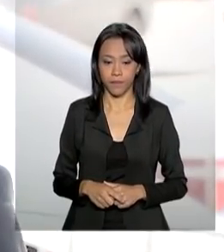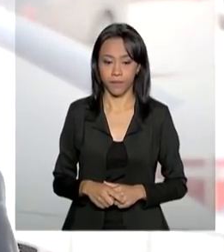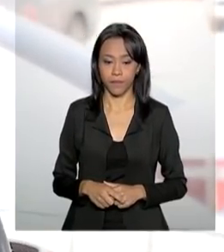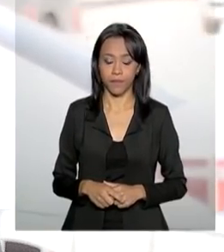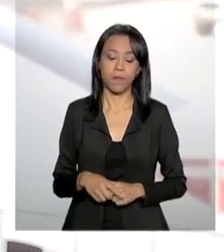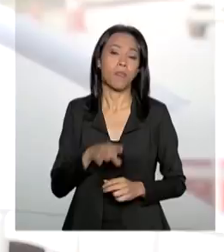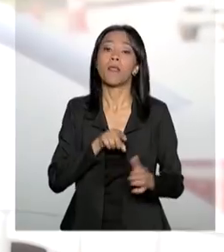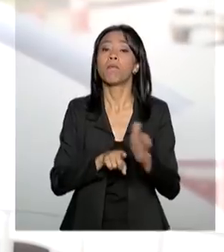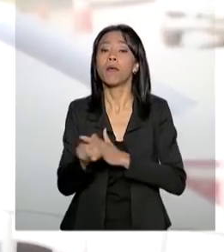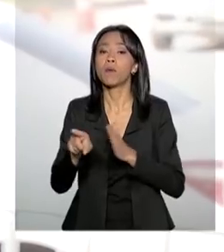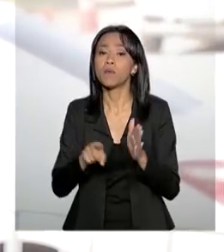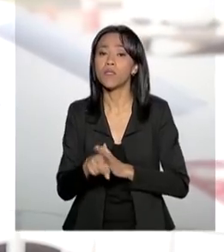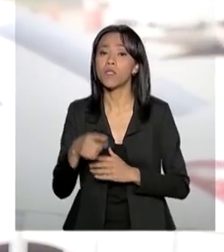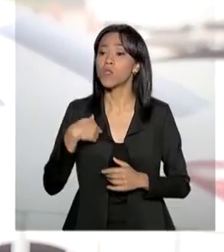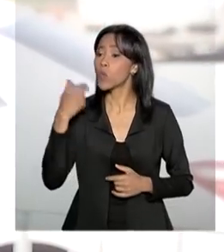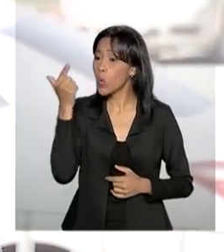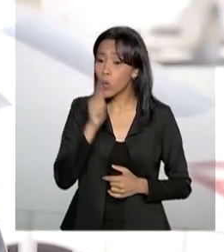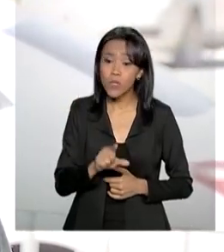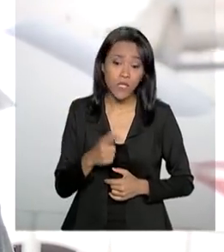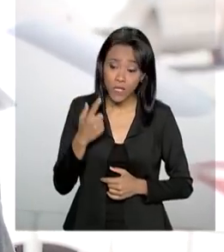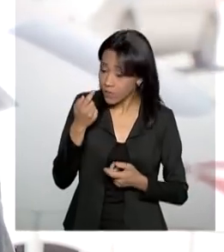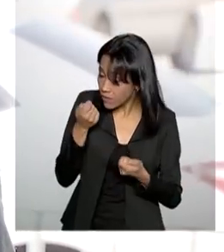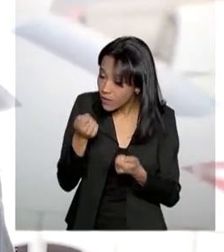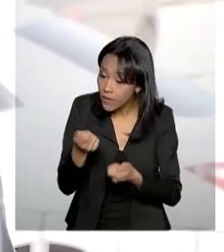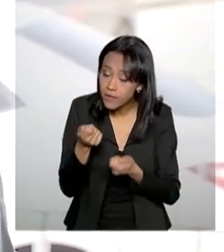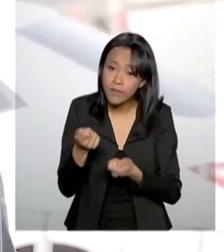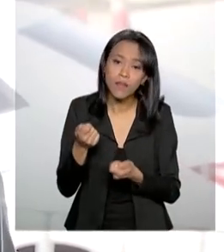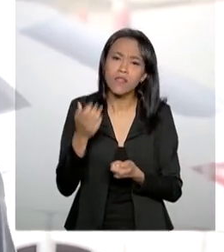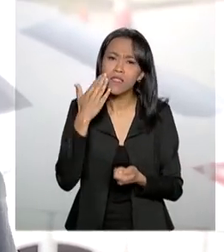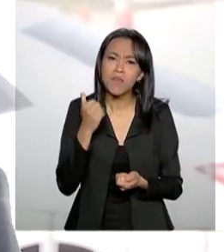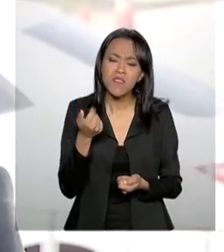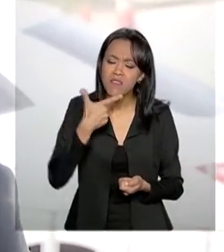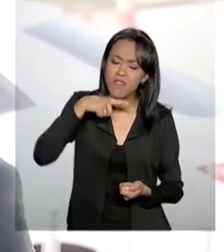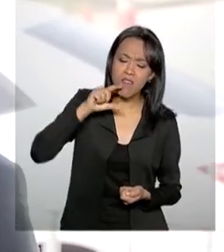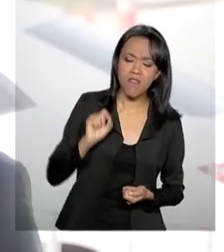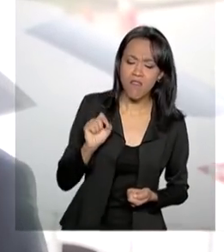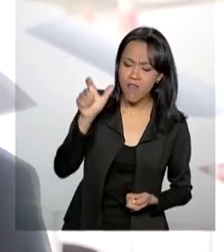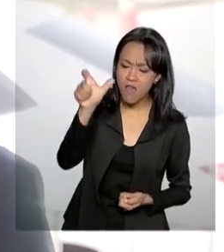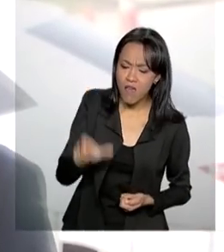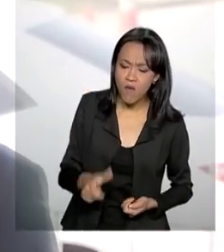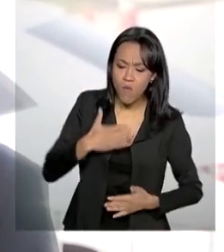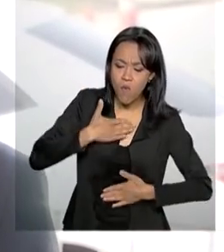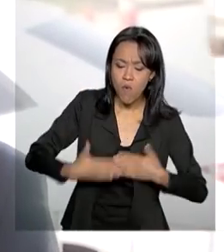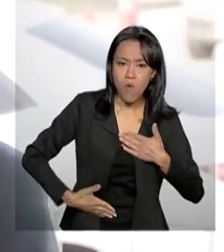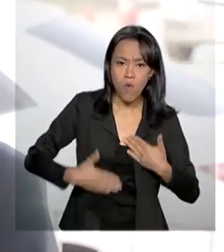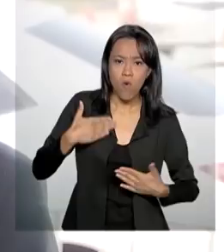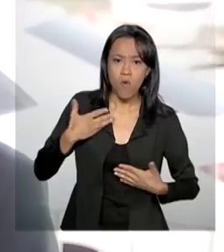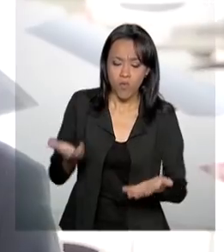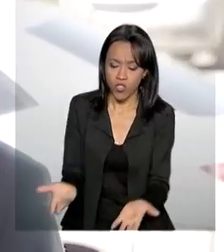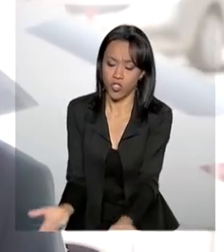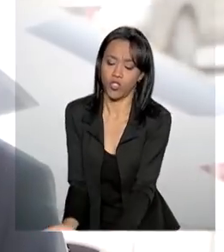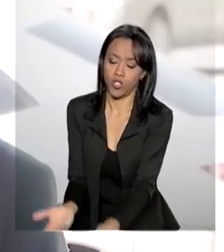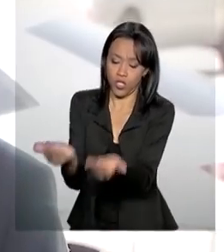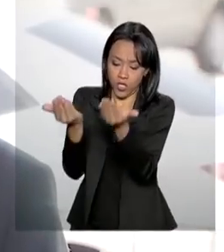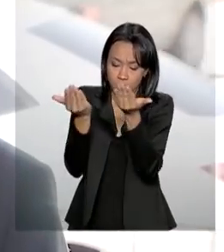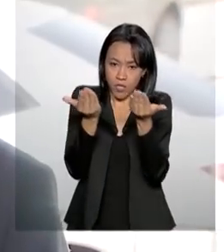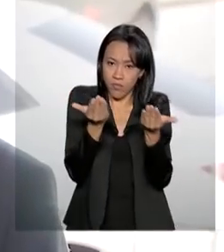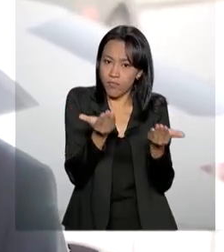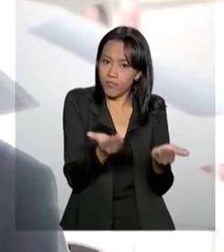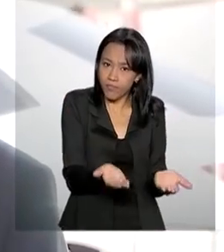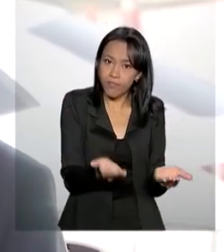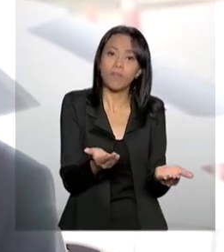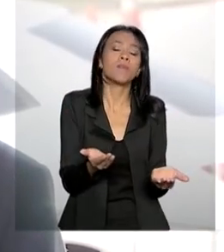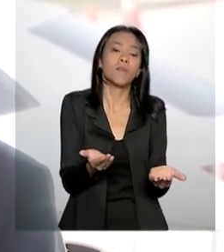estão conseguindo nem tentar identificar os corpos de outra forma. Os corpos são retirados lá da localidade, são pessoas que